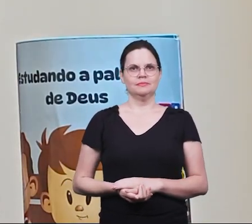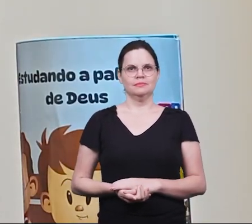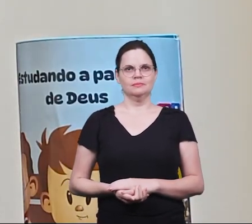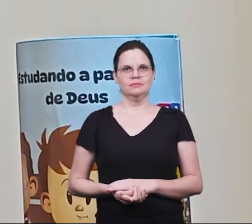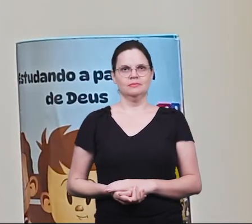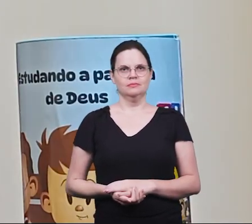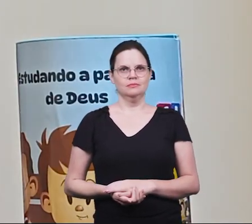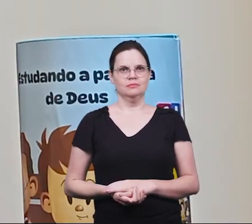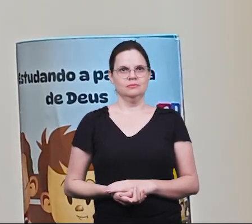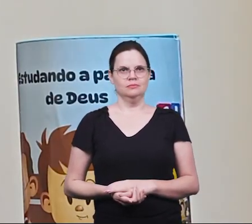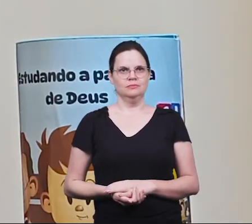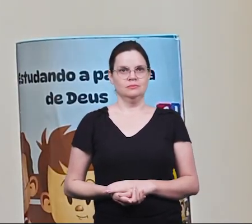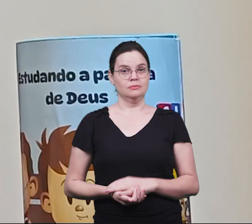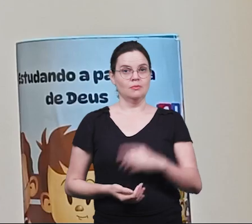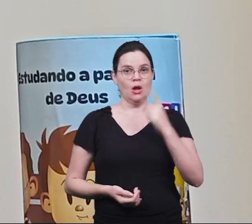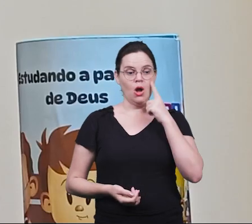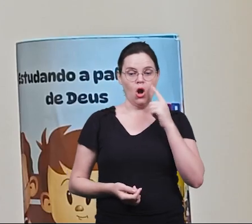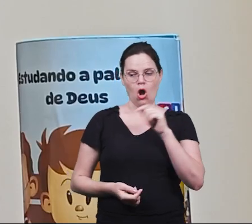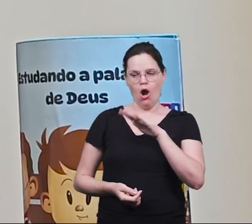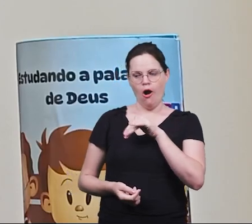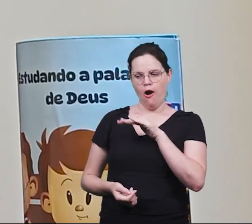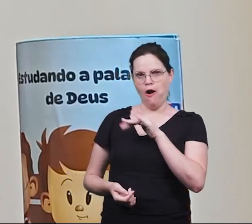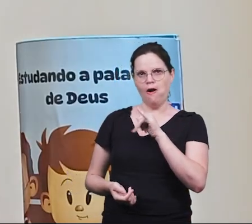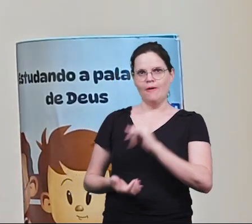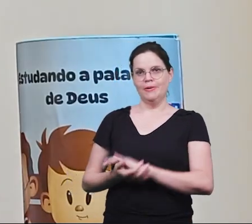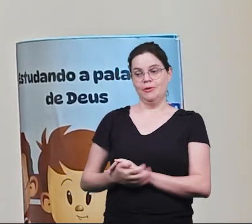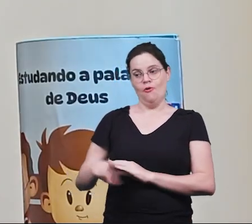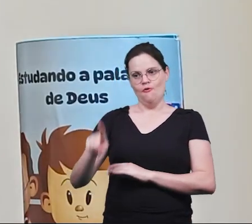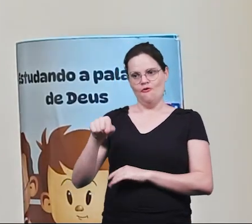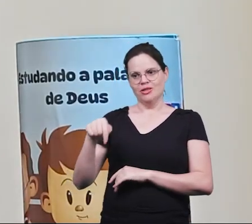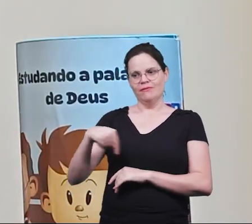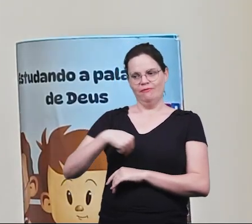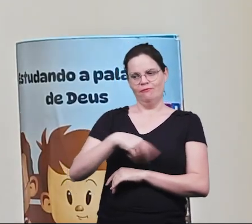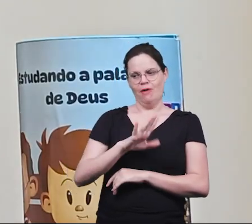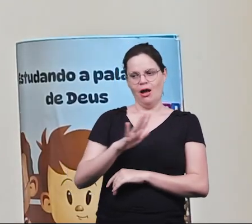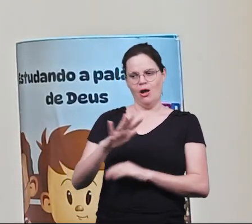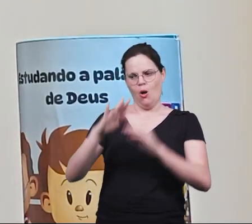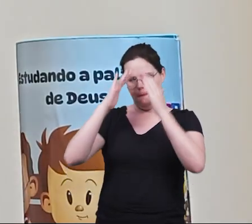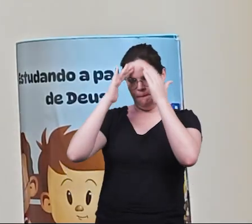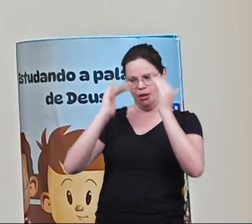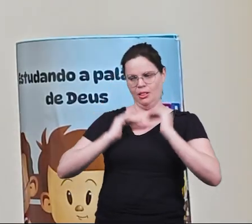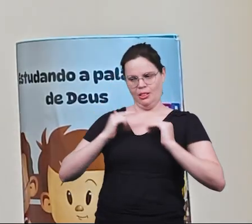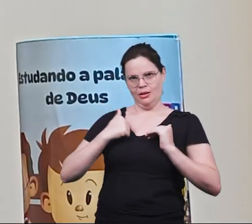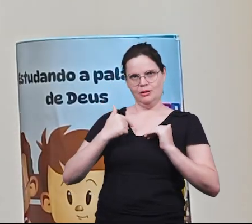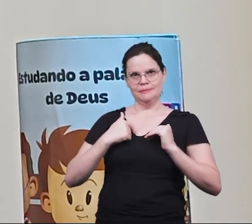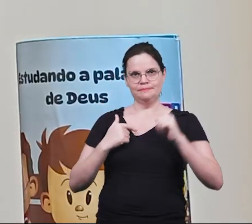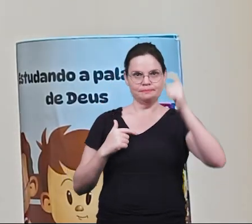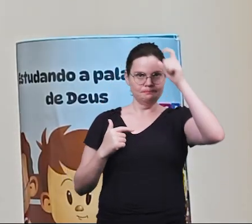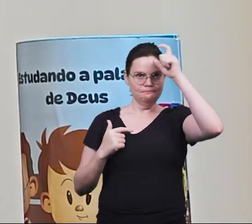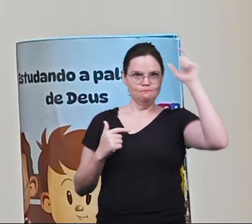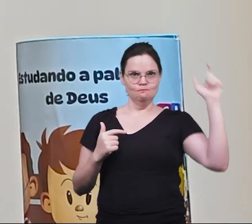para Jesus e falou assim: olha, você vai fazer o que eu estou te falando?